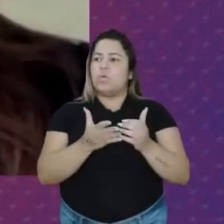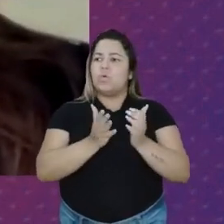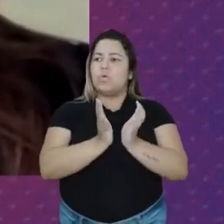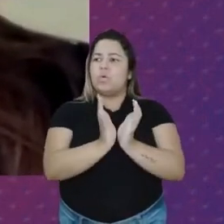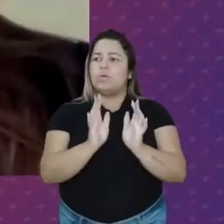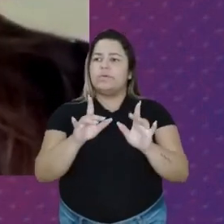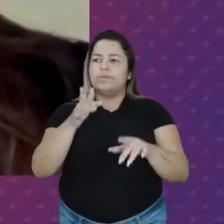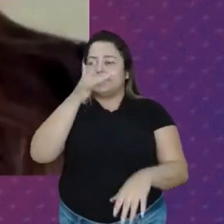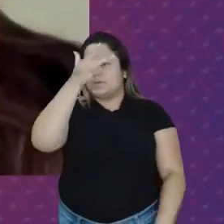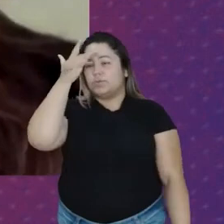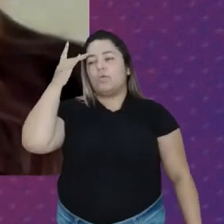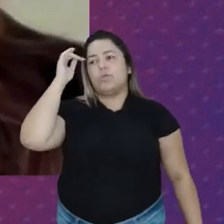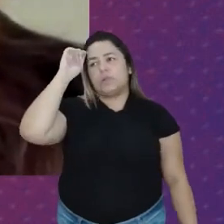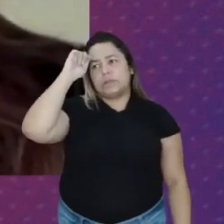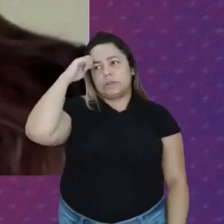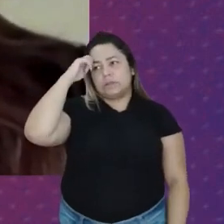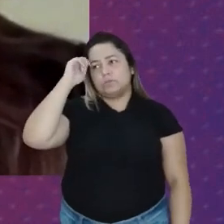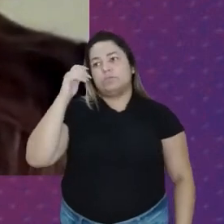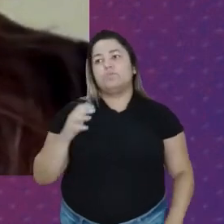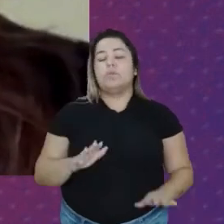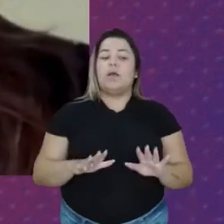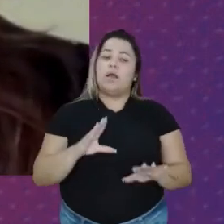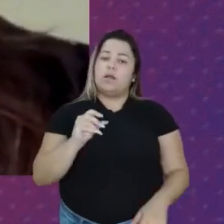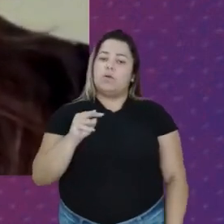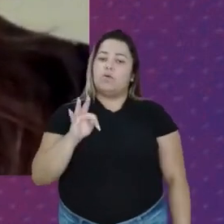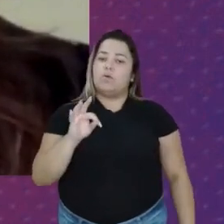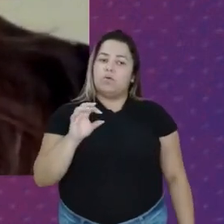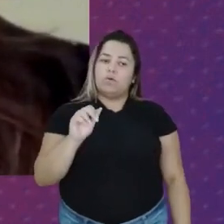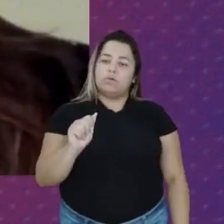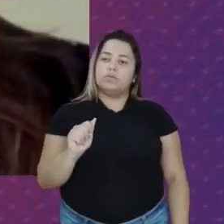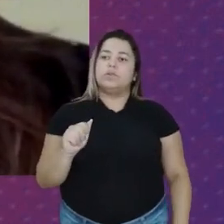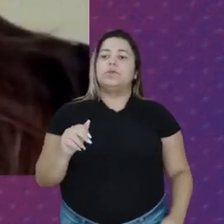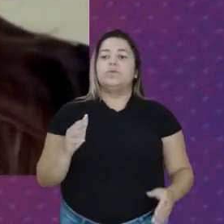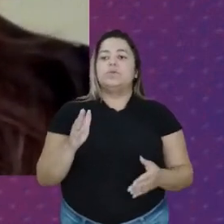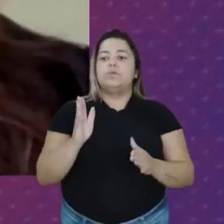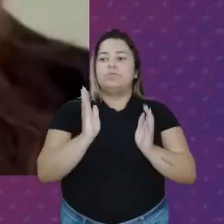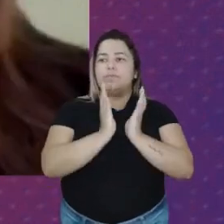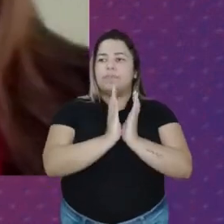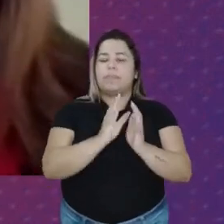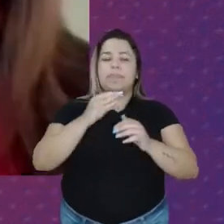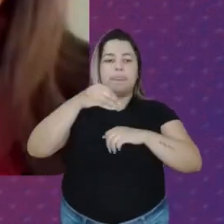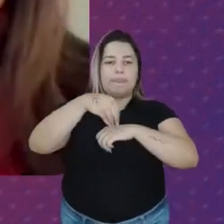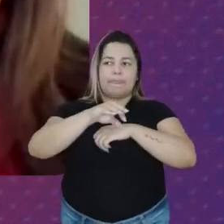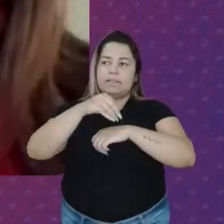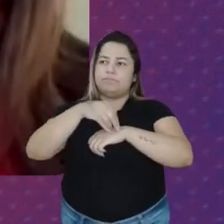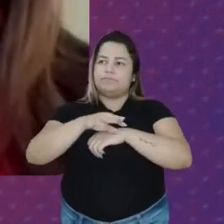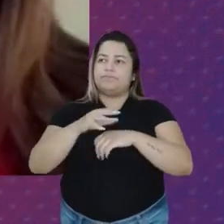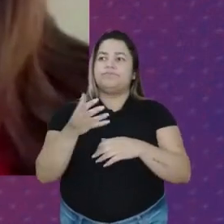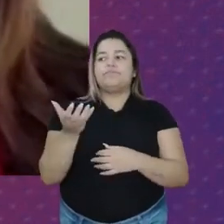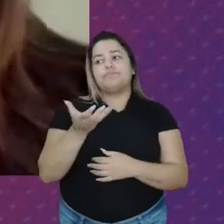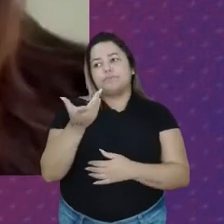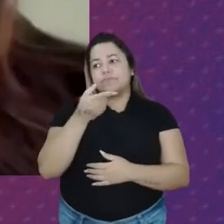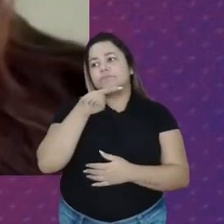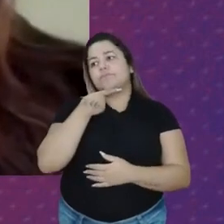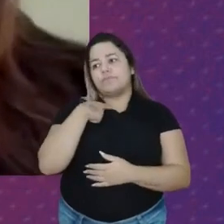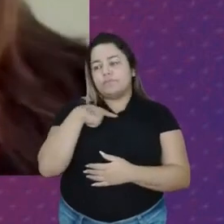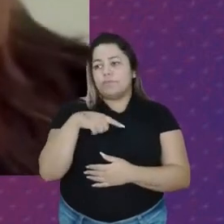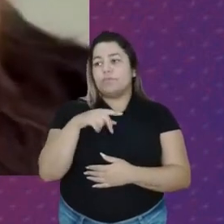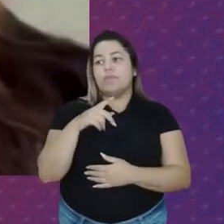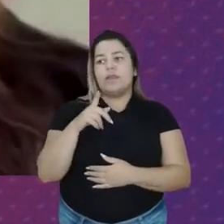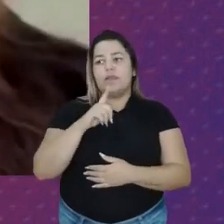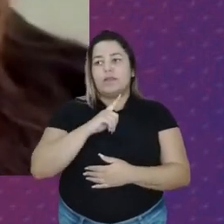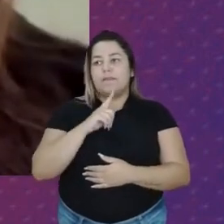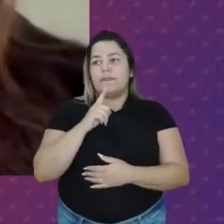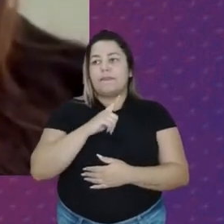pessoa negra, dependendo da cota ali, o partido pode distribuir da forma que quiser, né? Então, existe